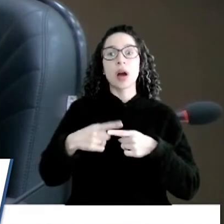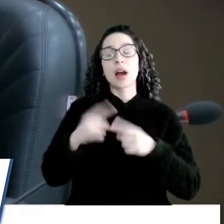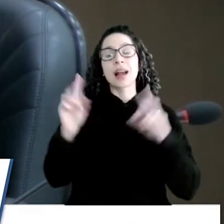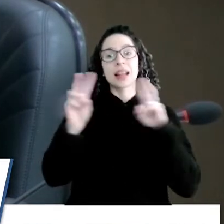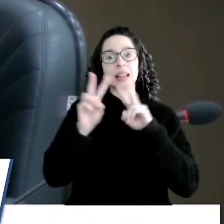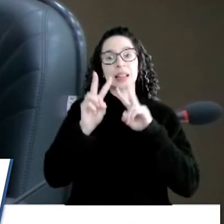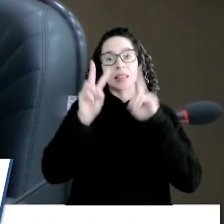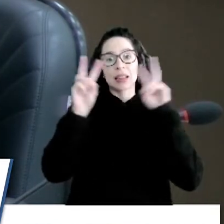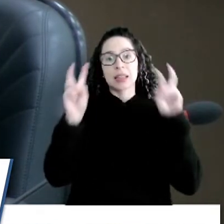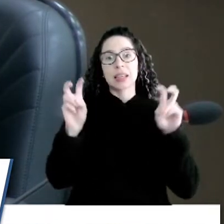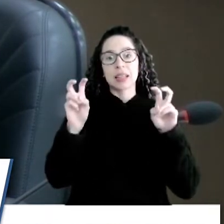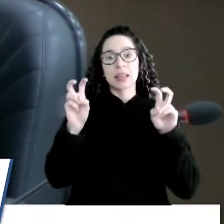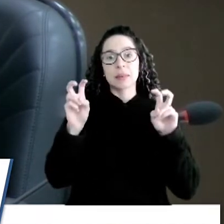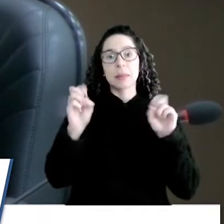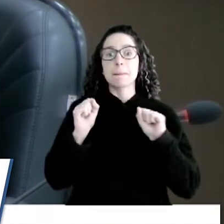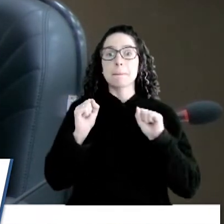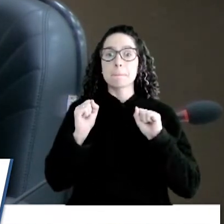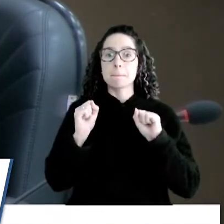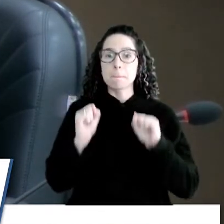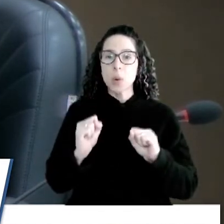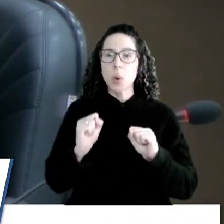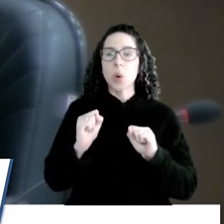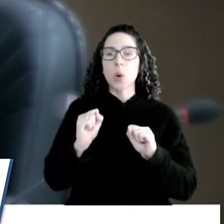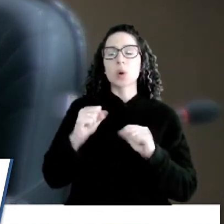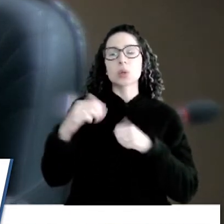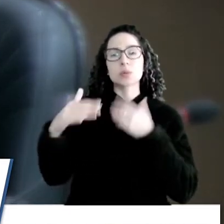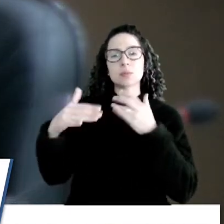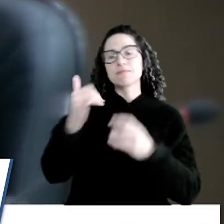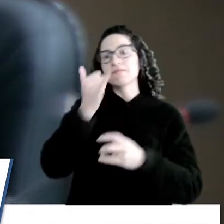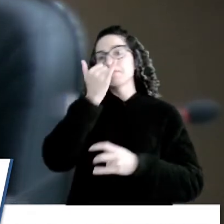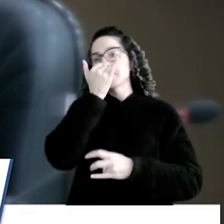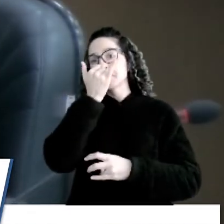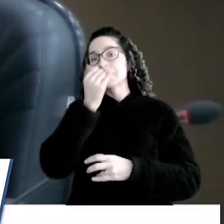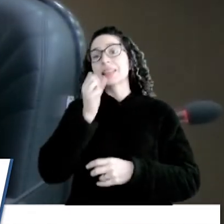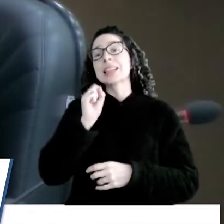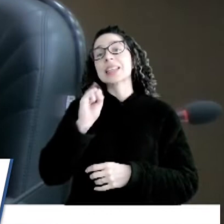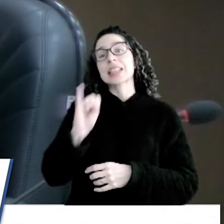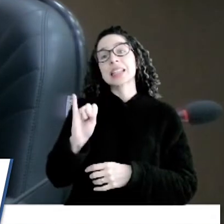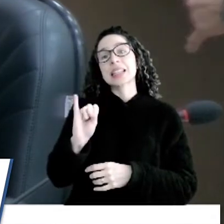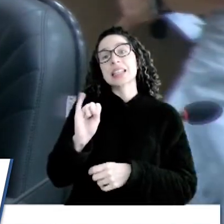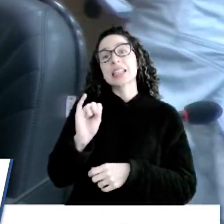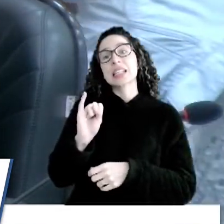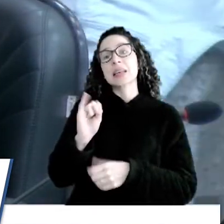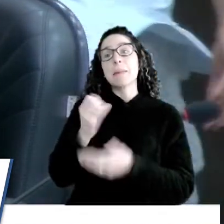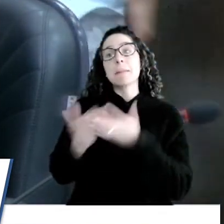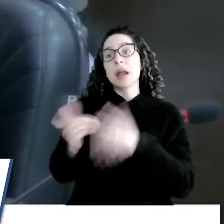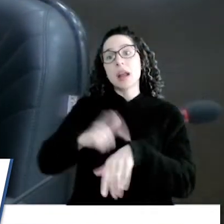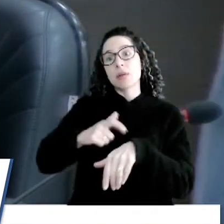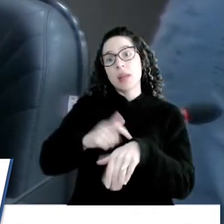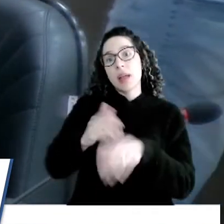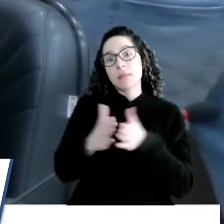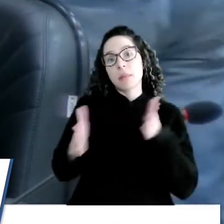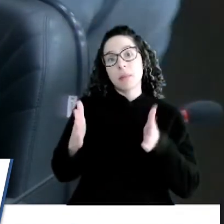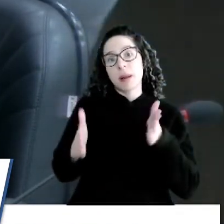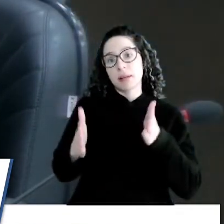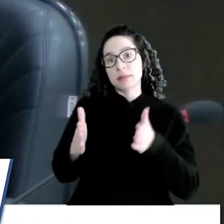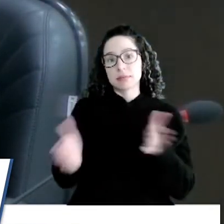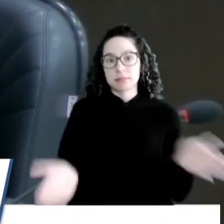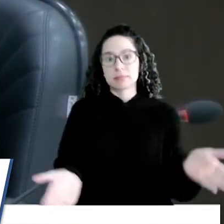que podem ser prejudicadas se perdermos o prazo.